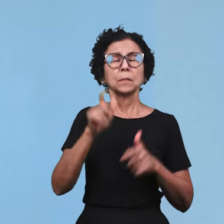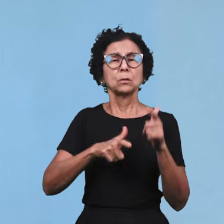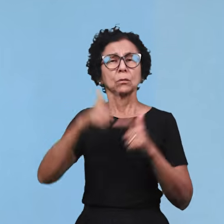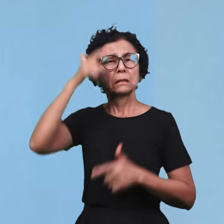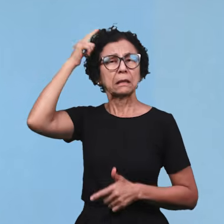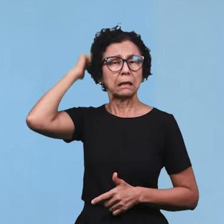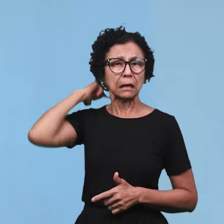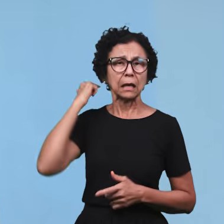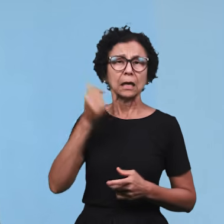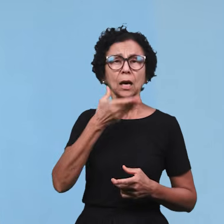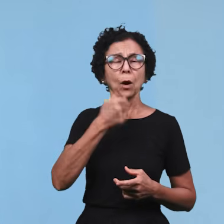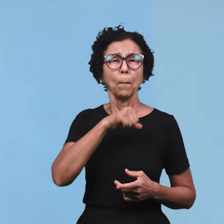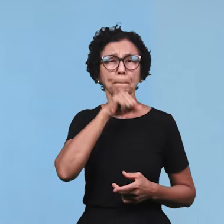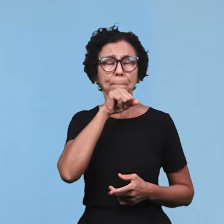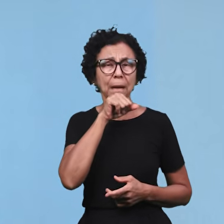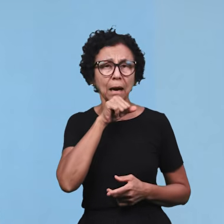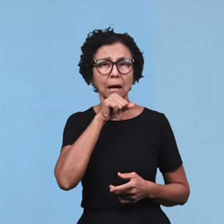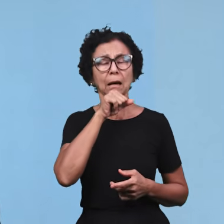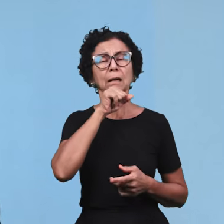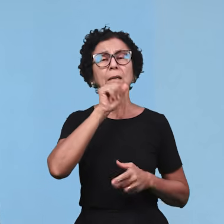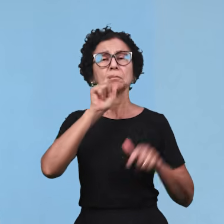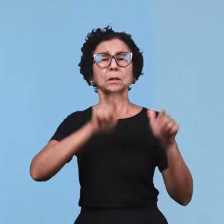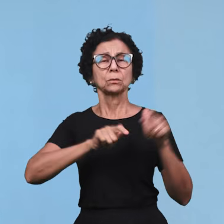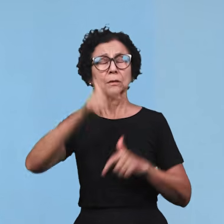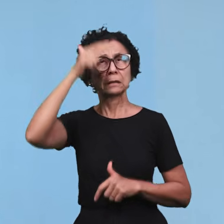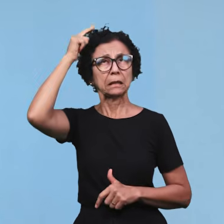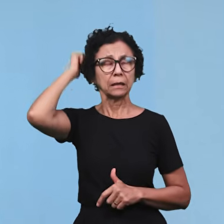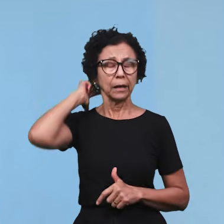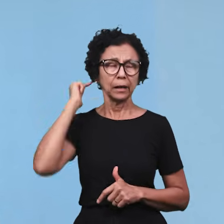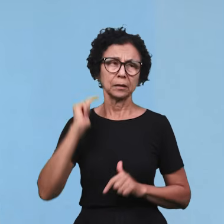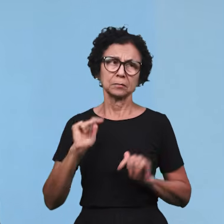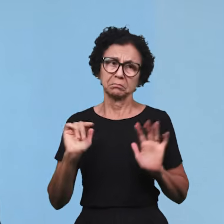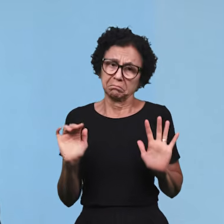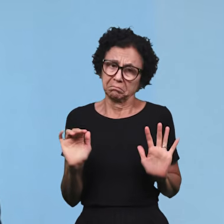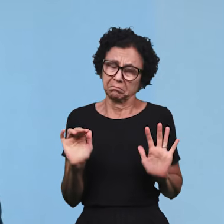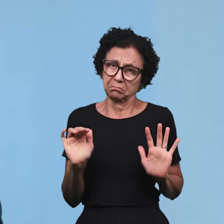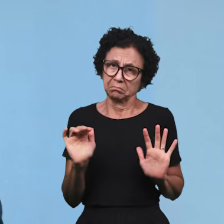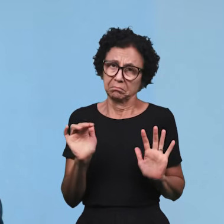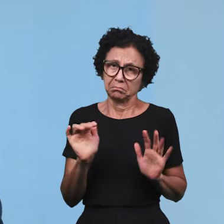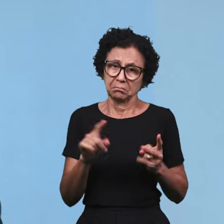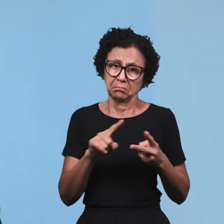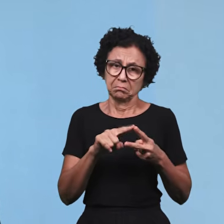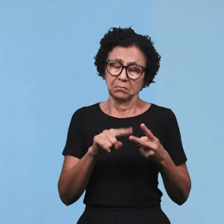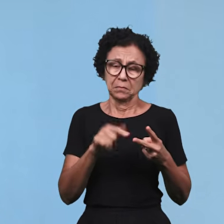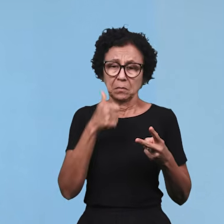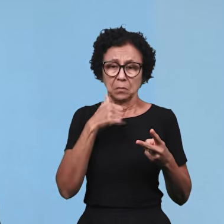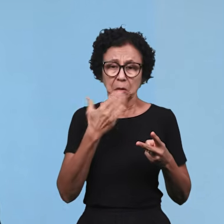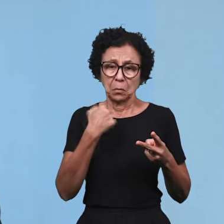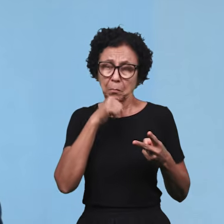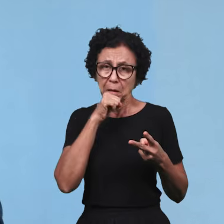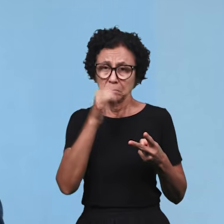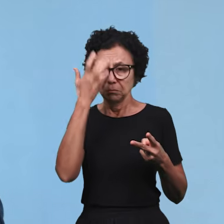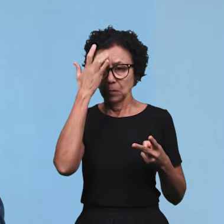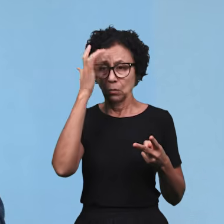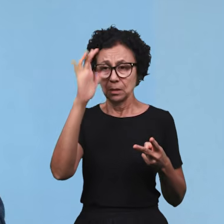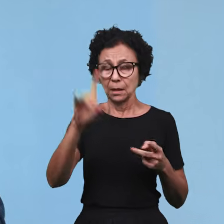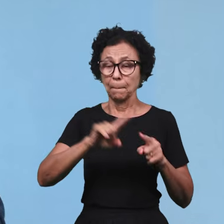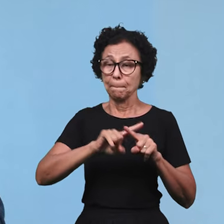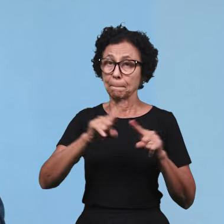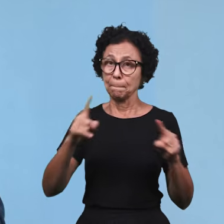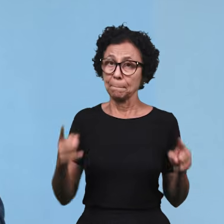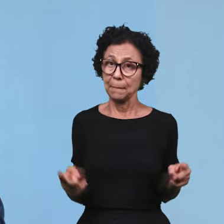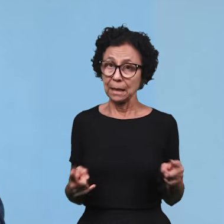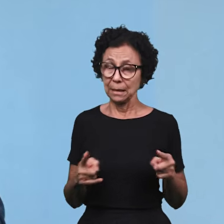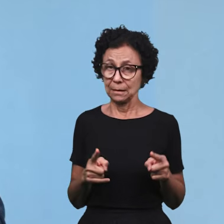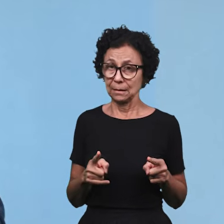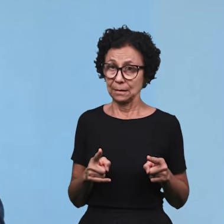estabelecer exatamente da onde que vem. O que a gente consegue é entender que a alopecia androgenética é uma doença que ela